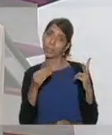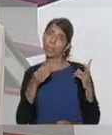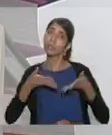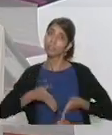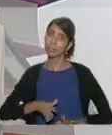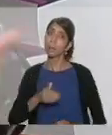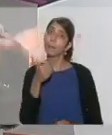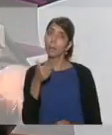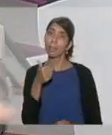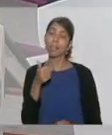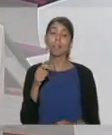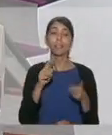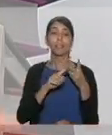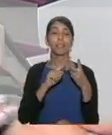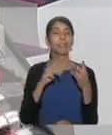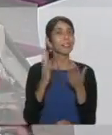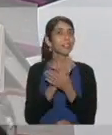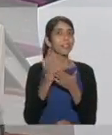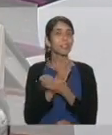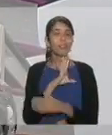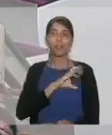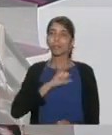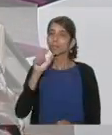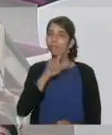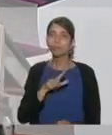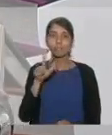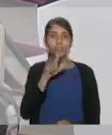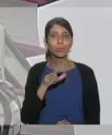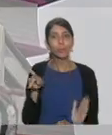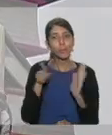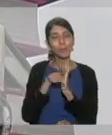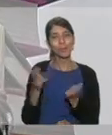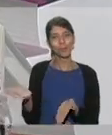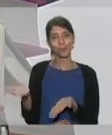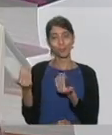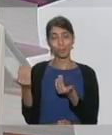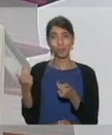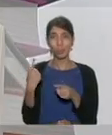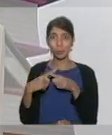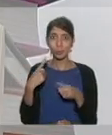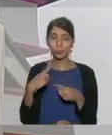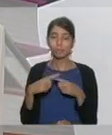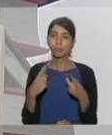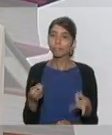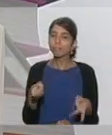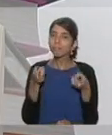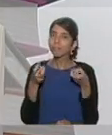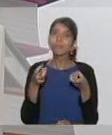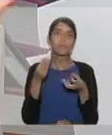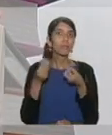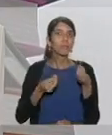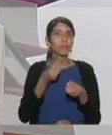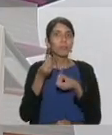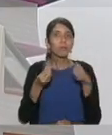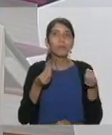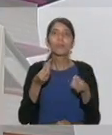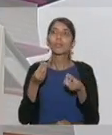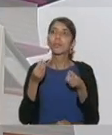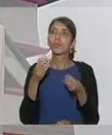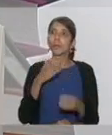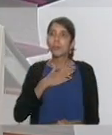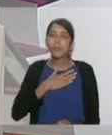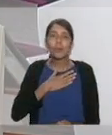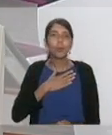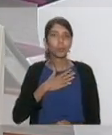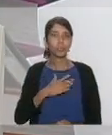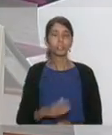filhotinho, que nasceu bem, e os livros, o amor pela literatura juvenil, porque eu me vi realmente muito inserida